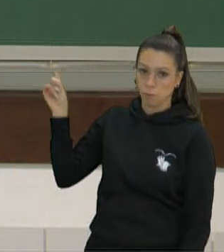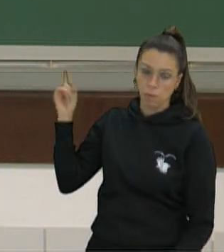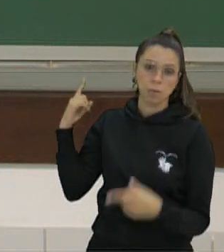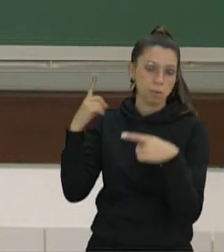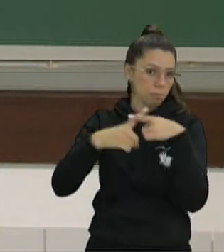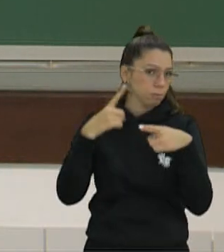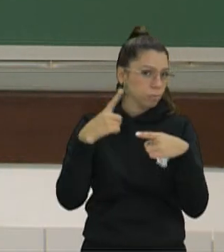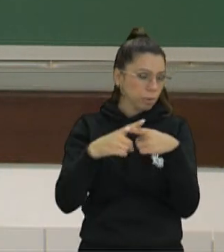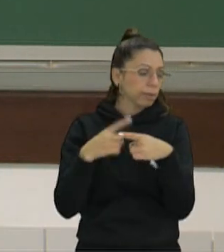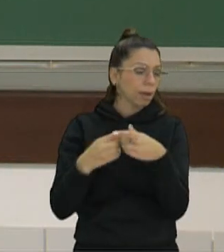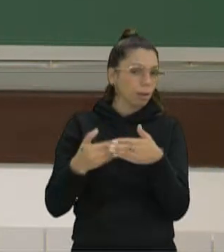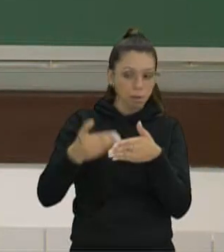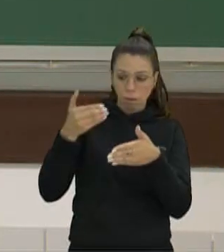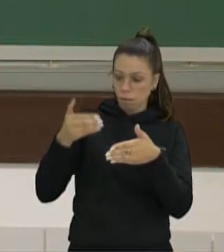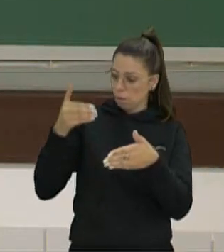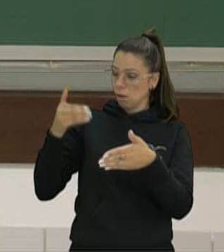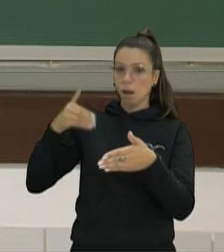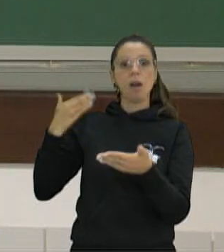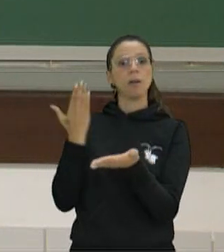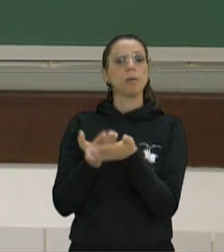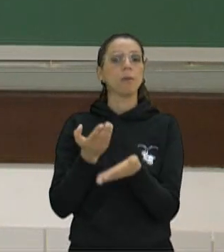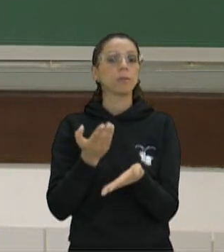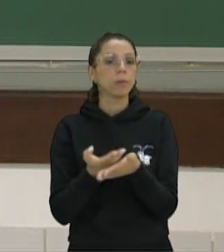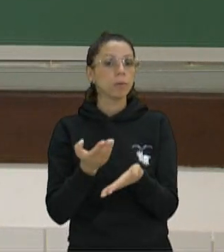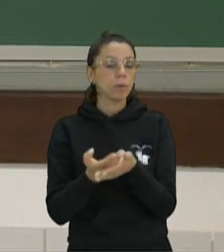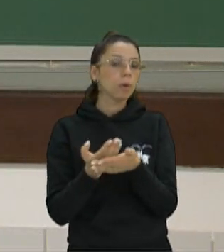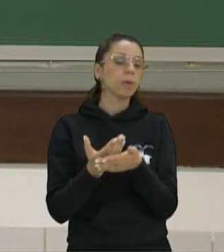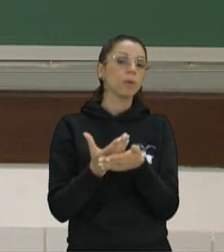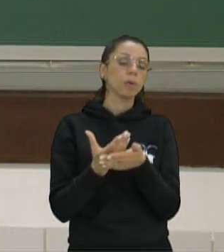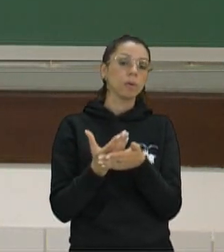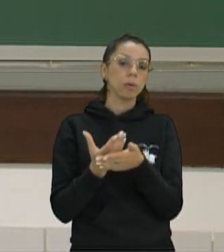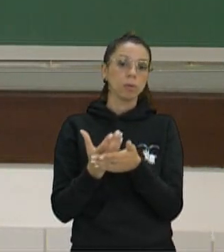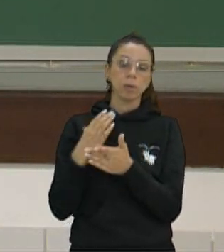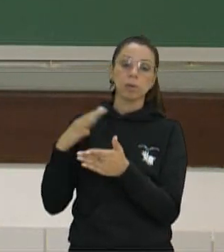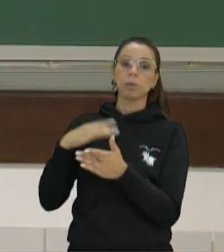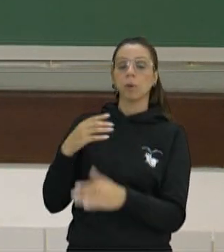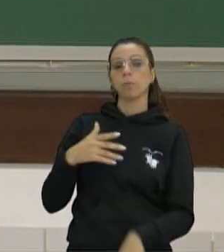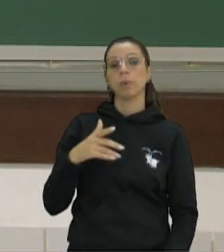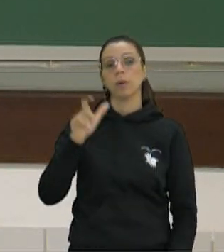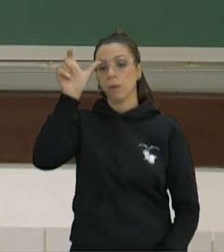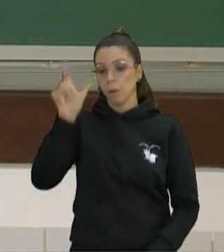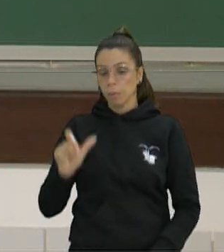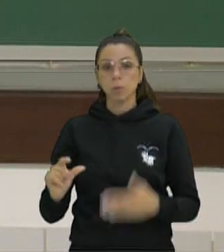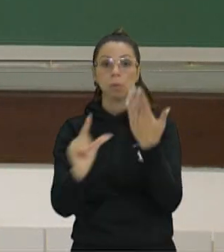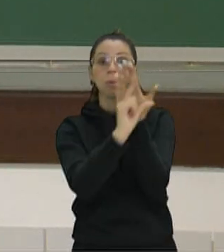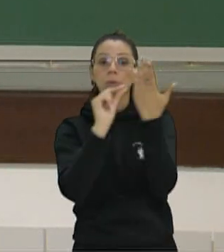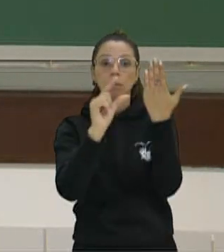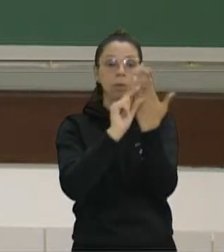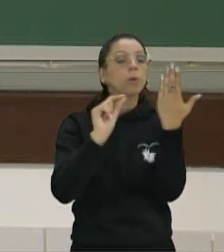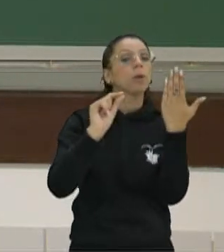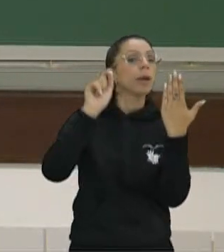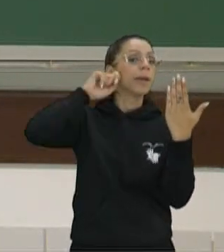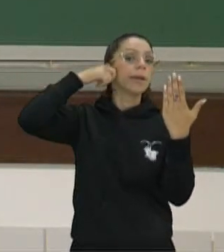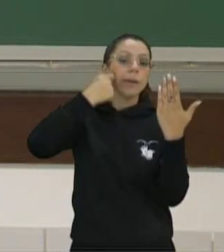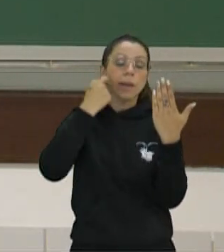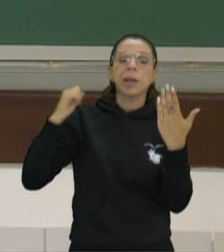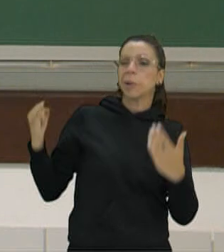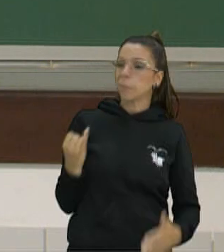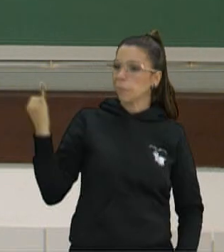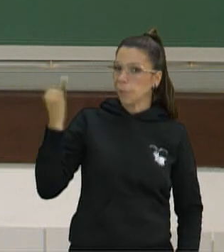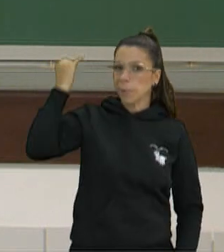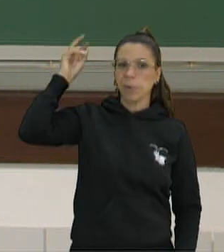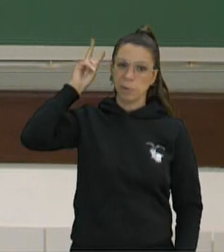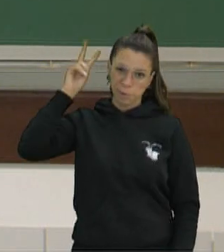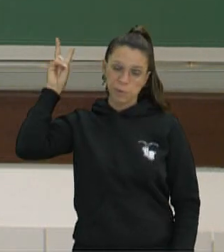gente teve algumas aulas aí sobre o resgate de figuras negras importantes na história, né?